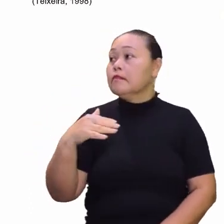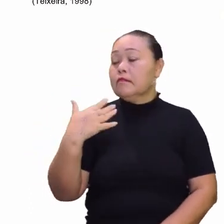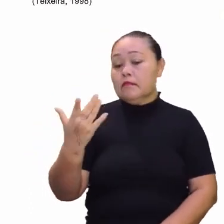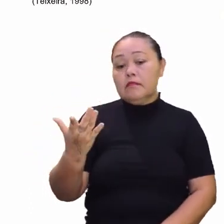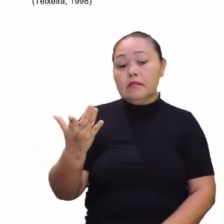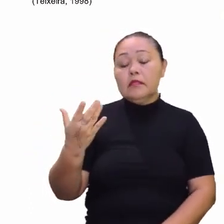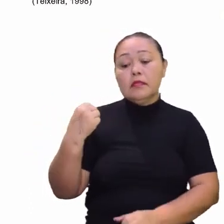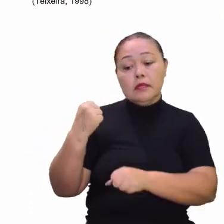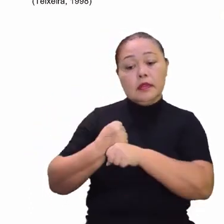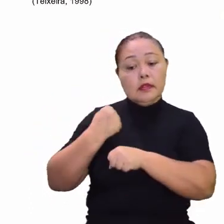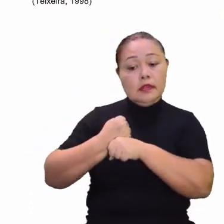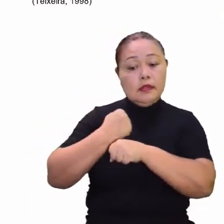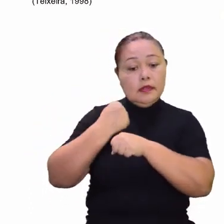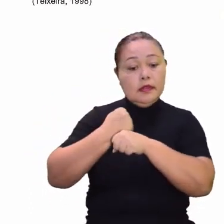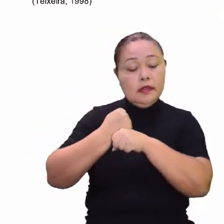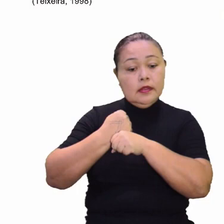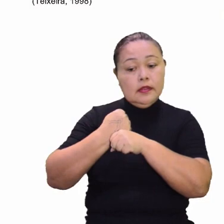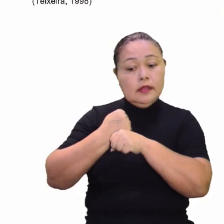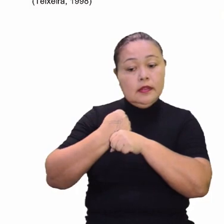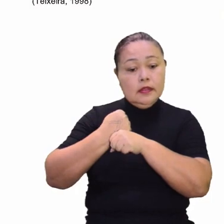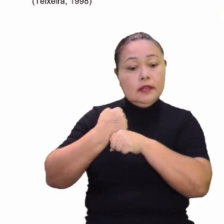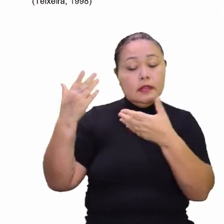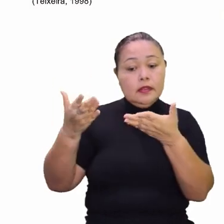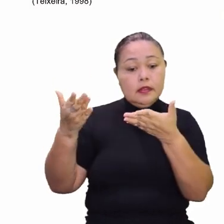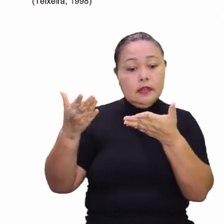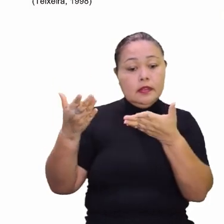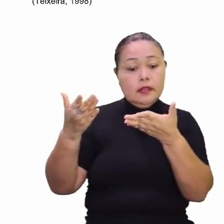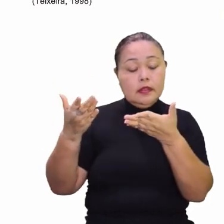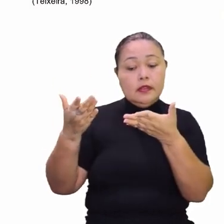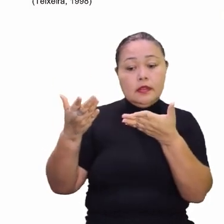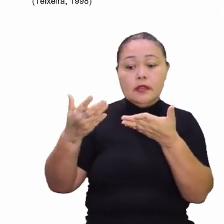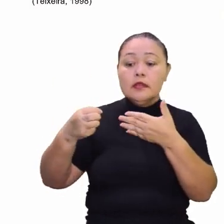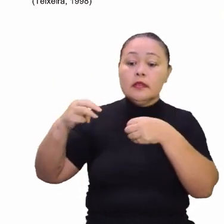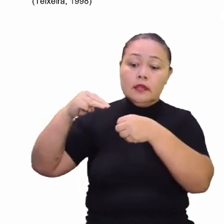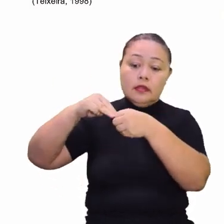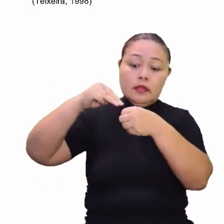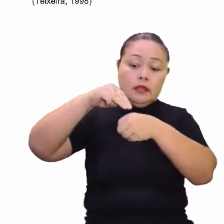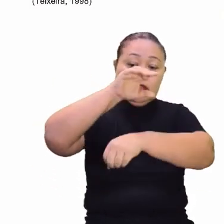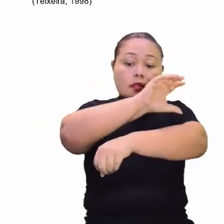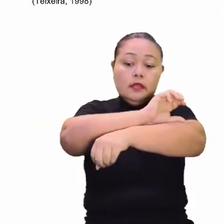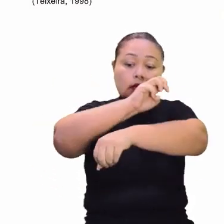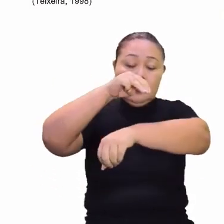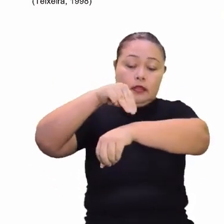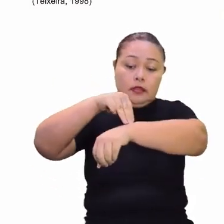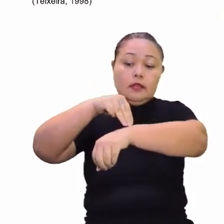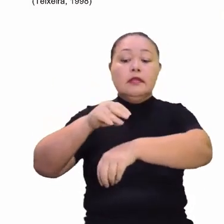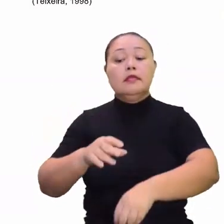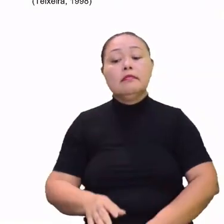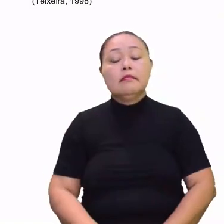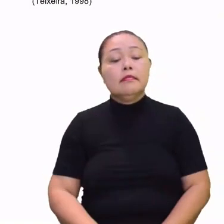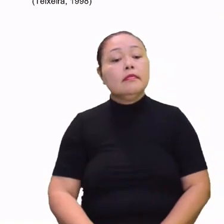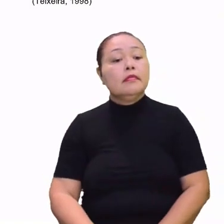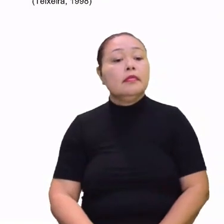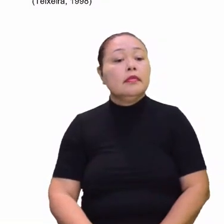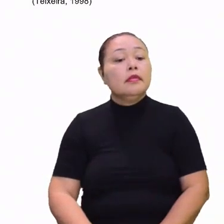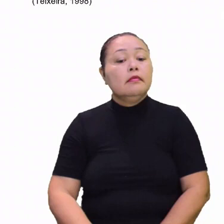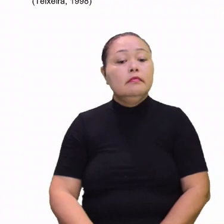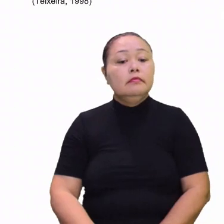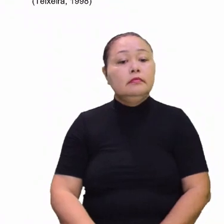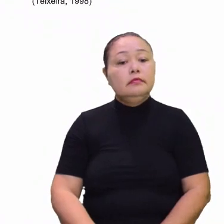que ele foi construído, né, lá onde hoje é o município de Costa Marques. Exatamente.